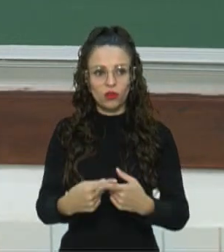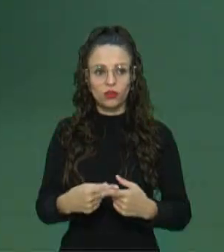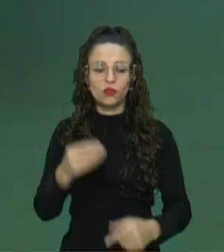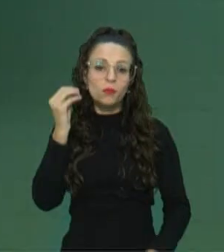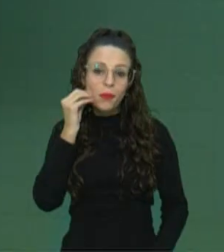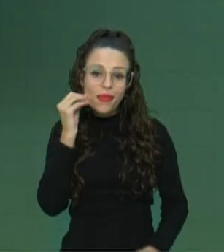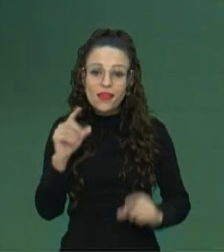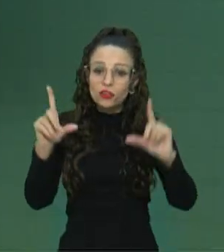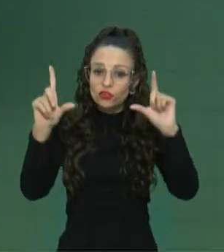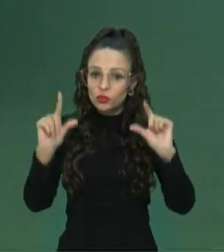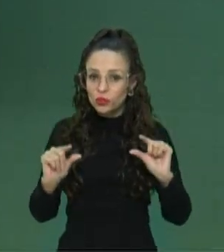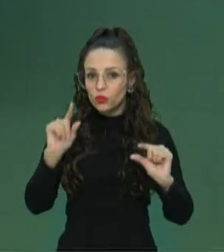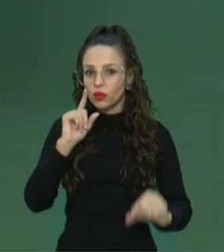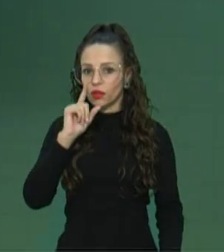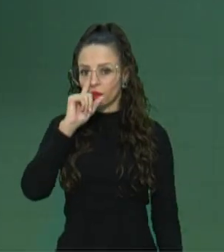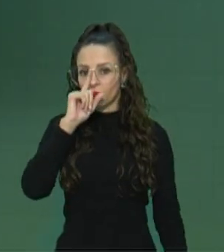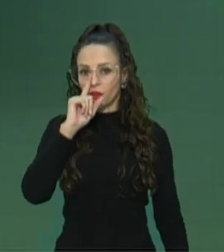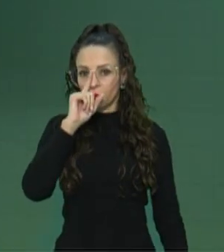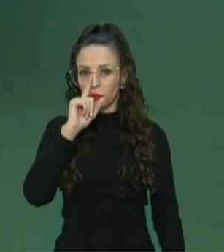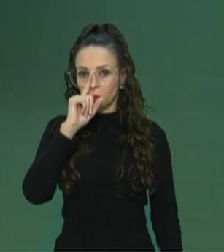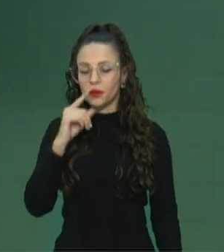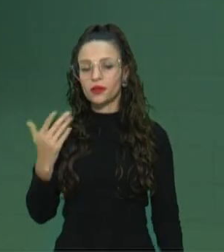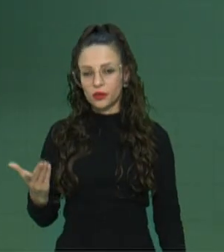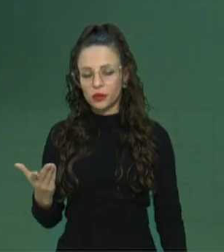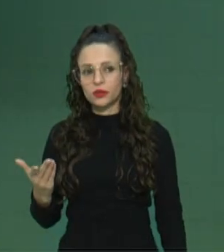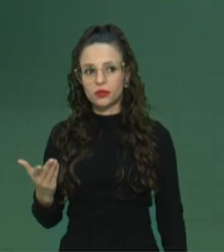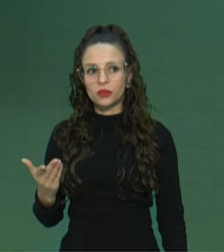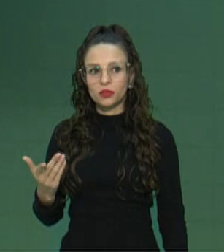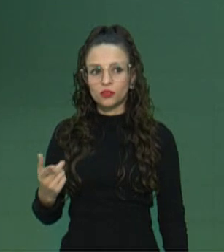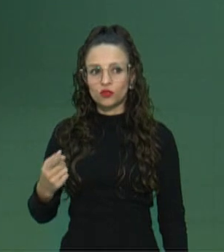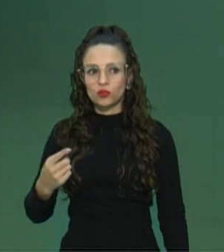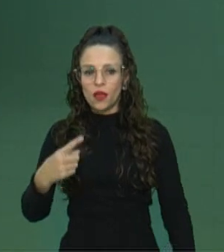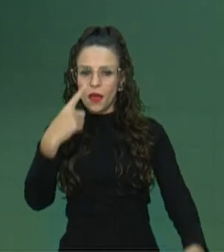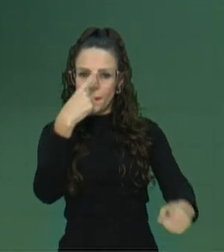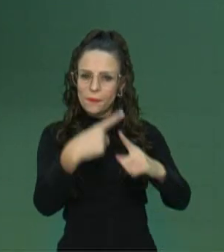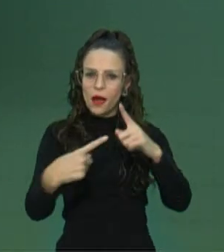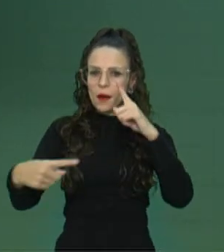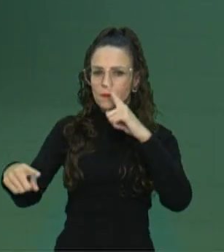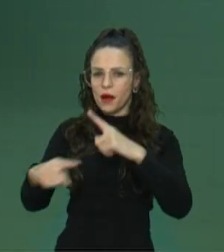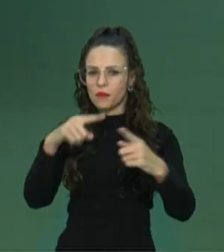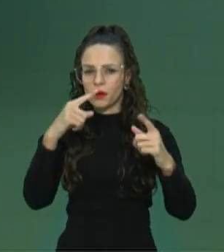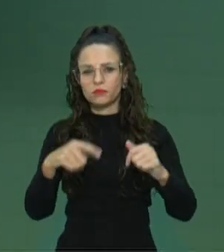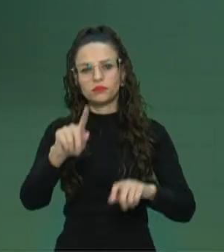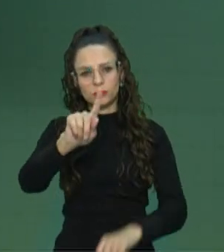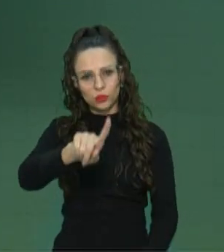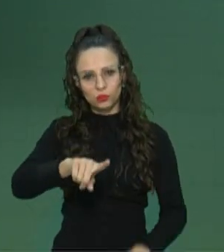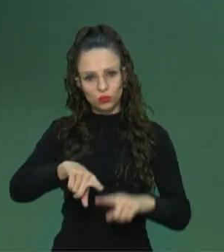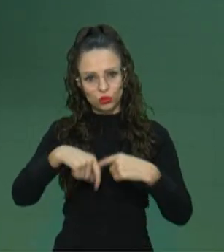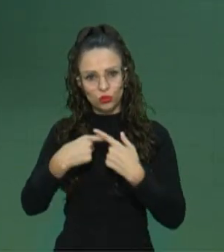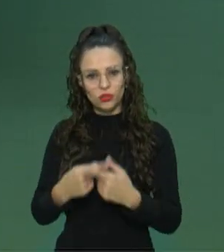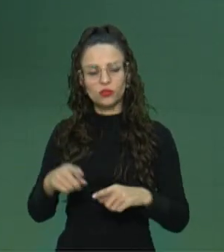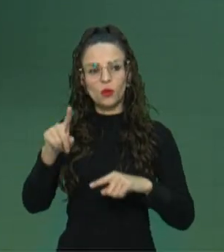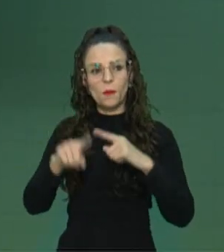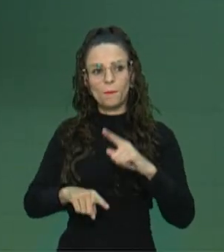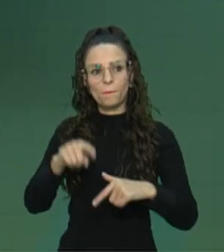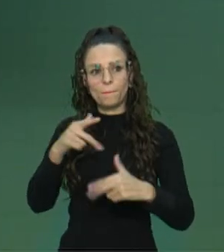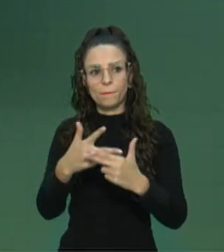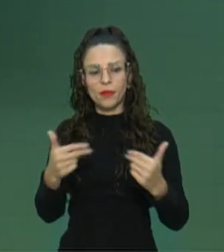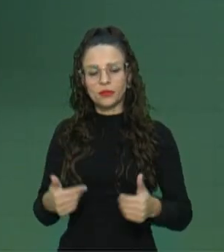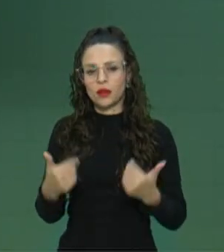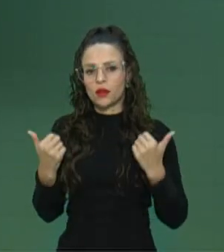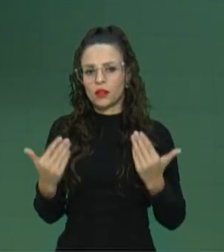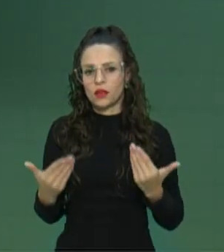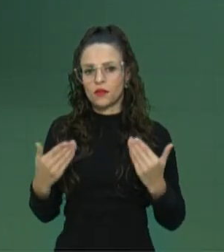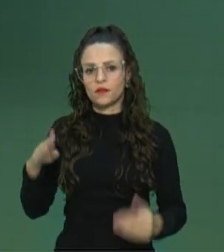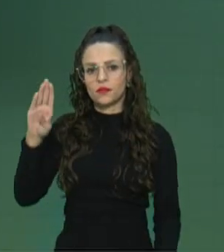tentar diminuir essa incidência, né, de acidentes, é feita de bambu, né? Então fica nesse estilo aqui, elas são